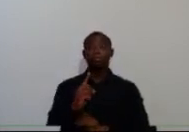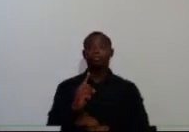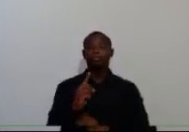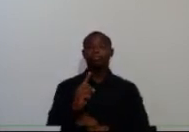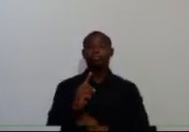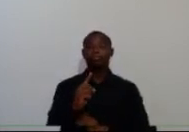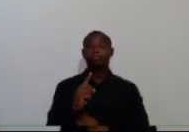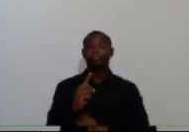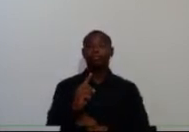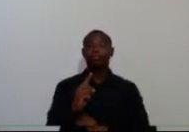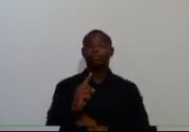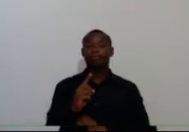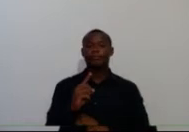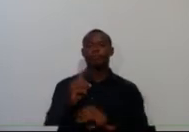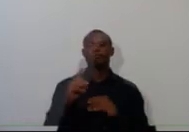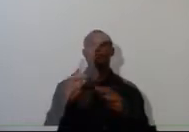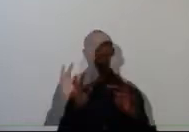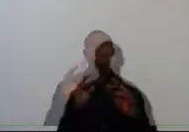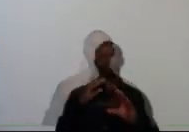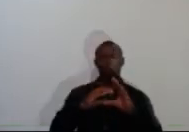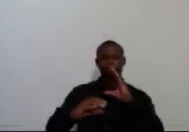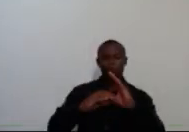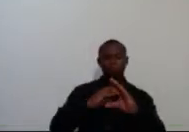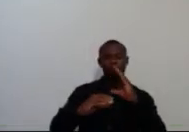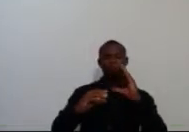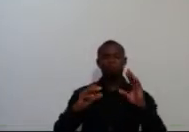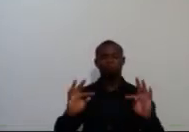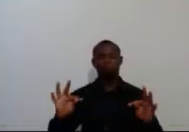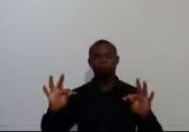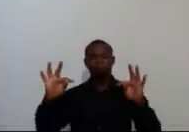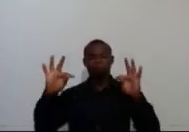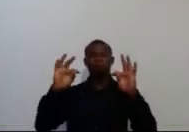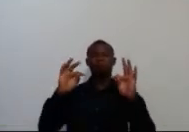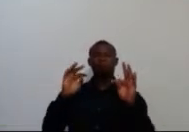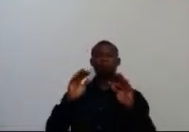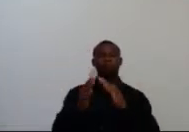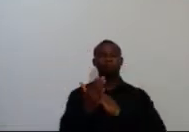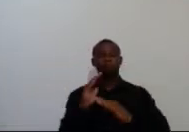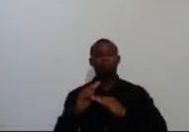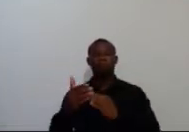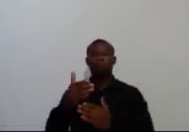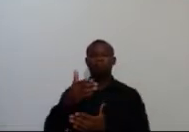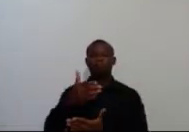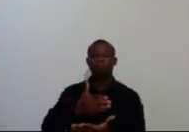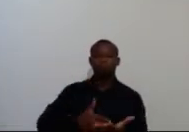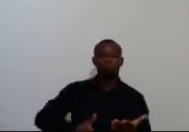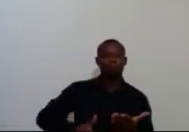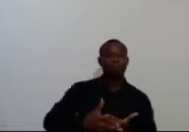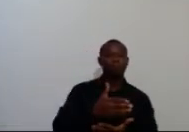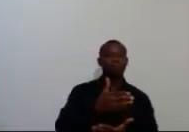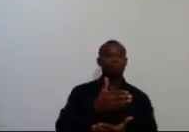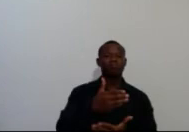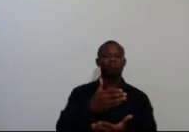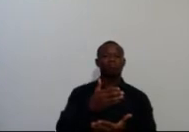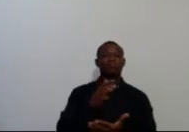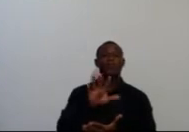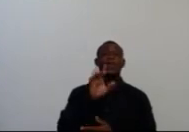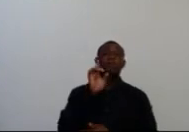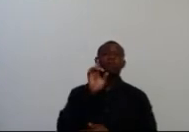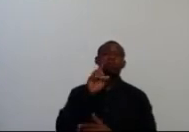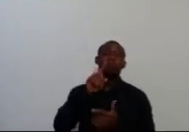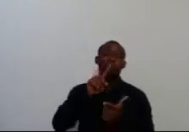número, faz uma interlocução, principalmente os diretores de educação, os